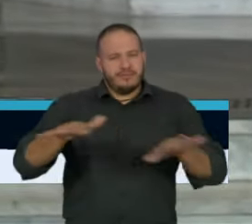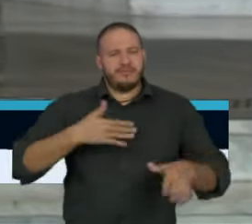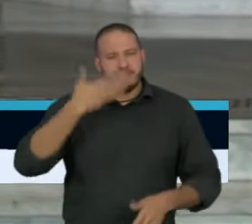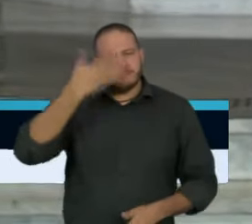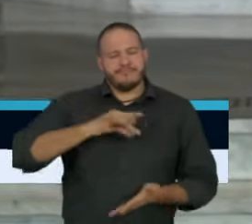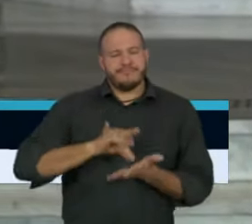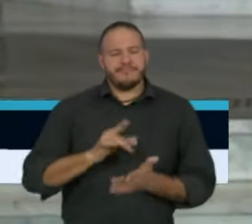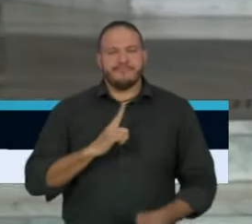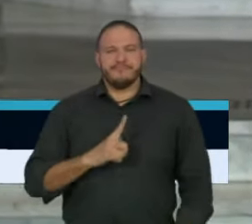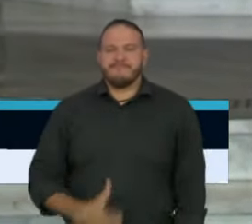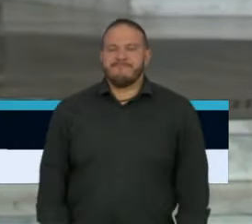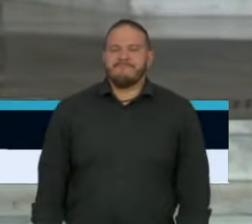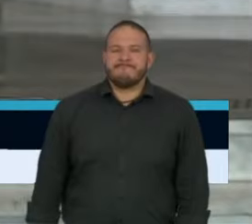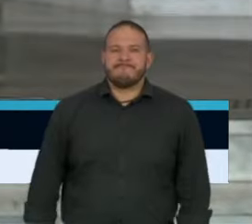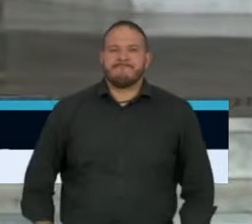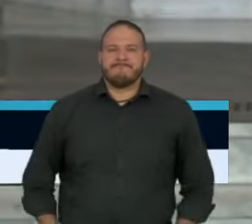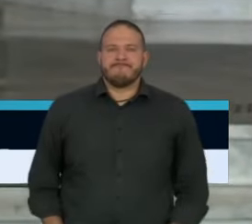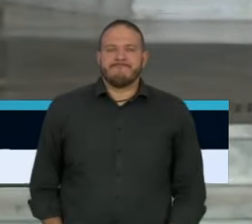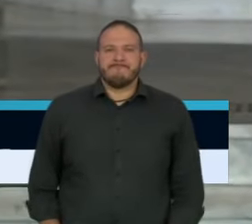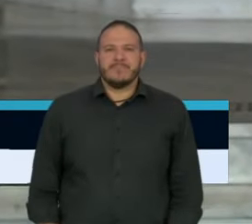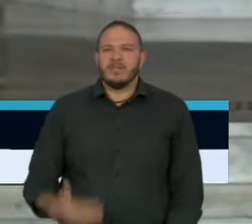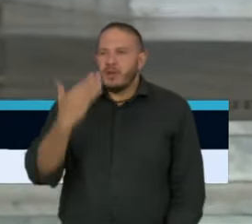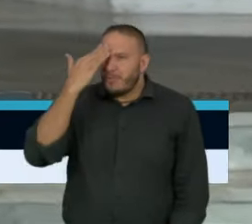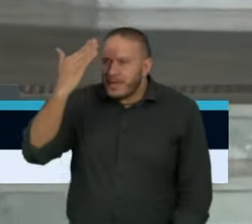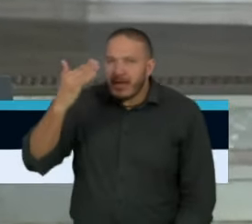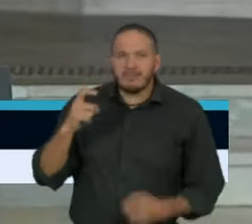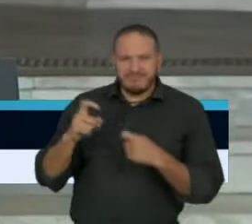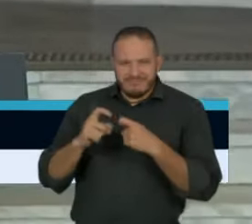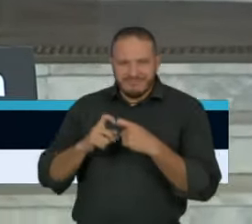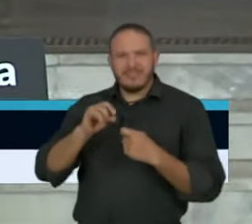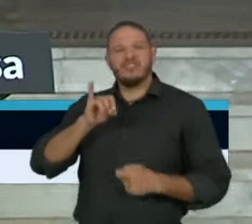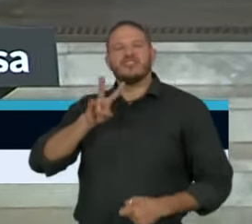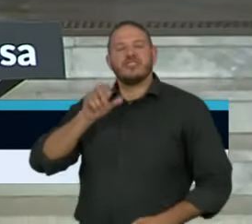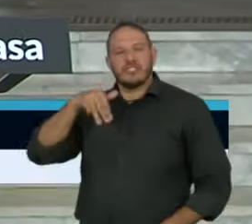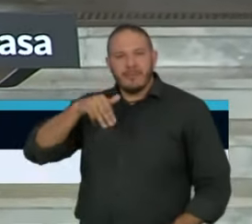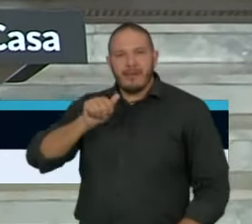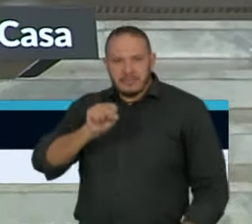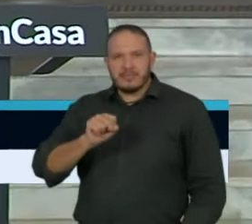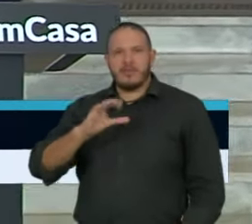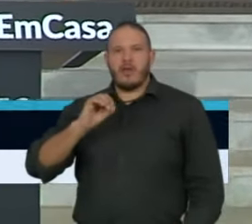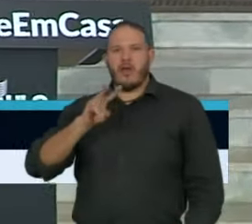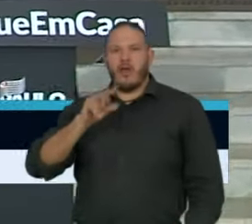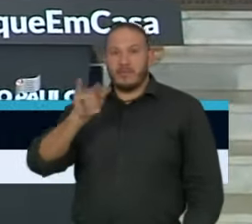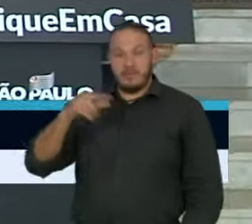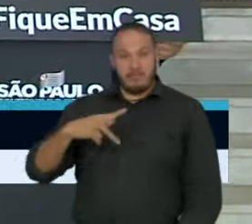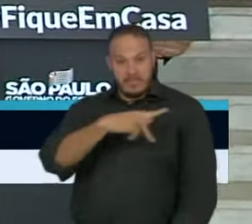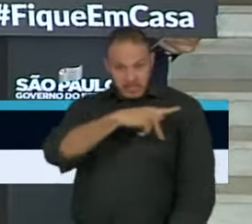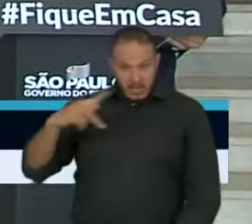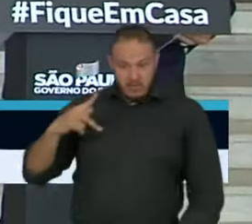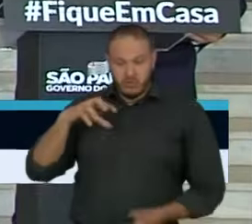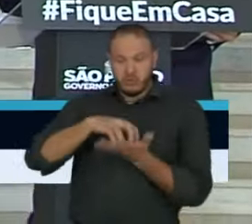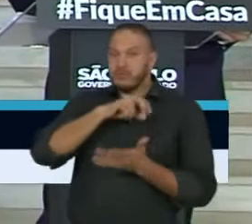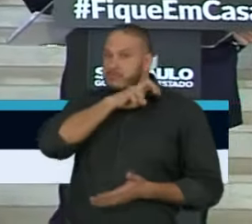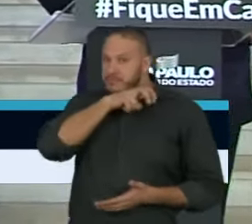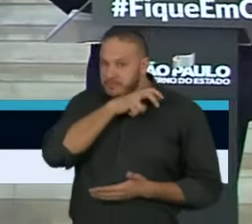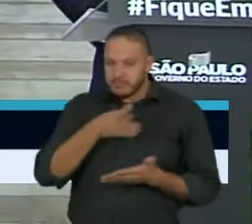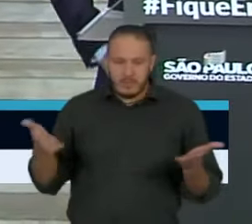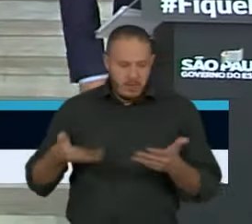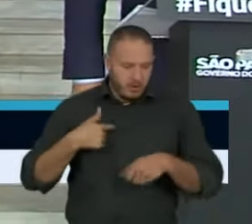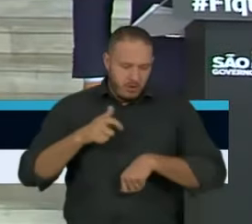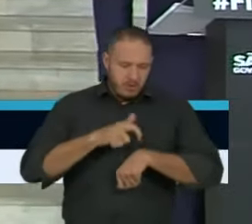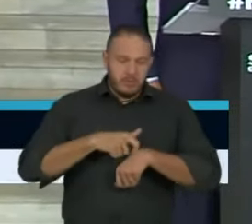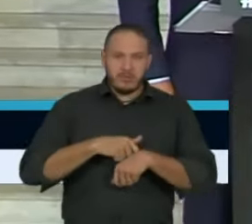governador. Obrigado, doutor Dimas Covas, presidente do Instituto Butantan. Vamos agora às 13h02, as